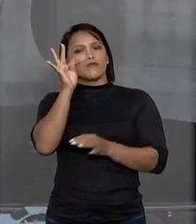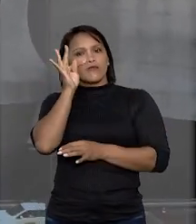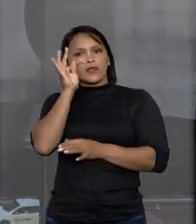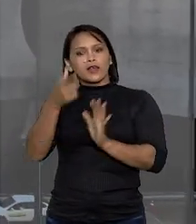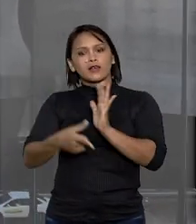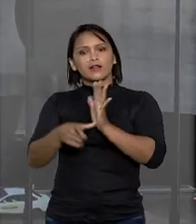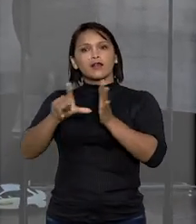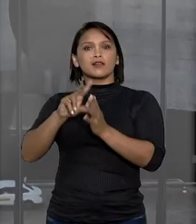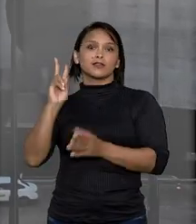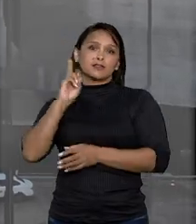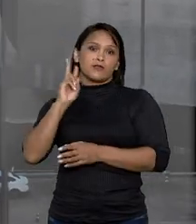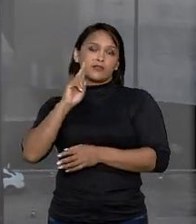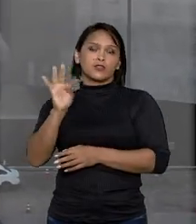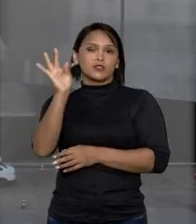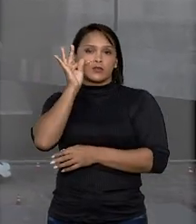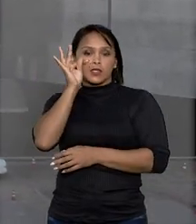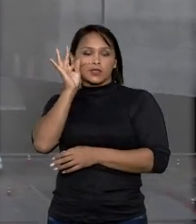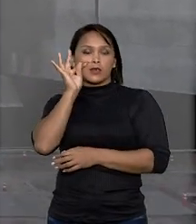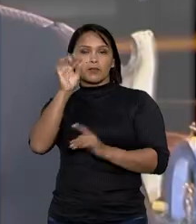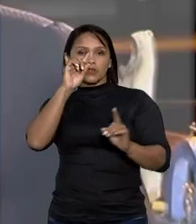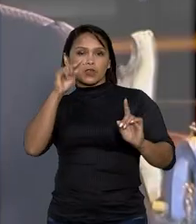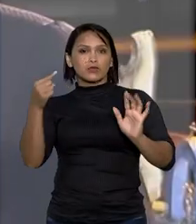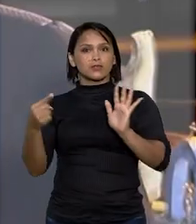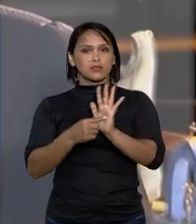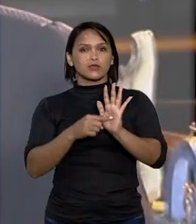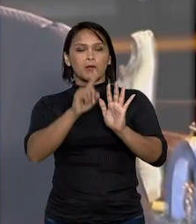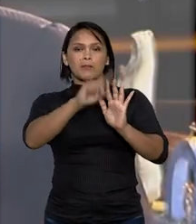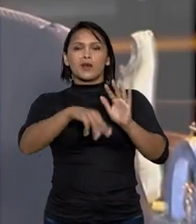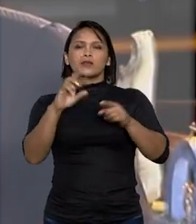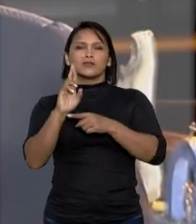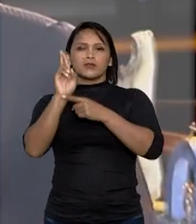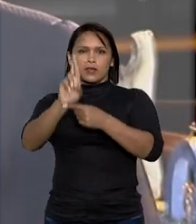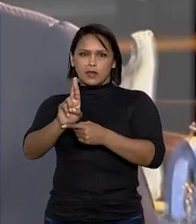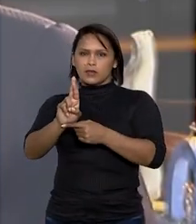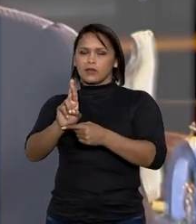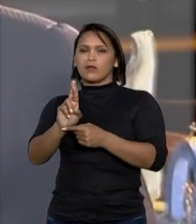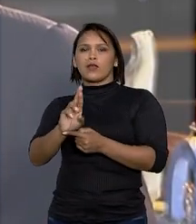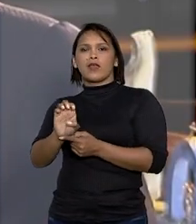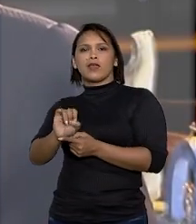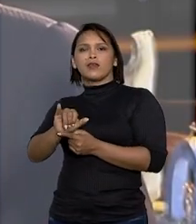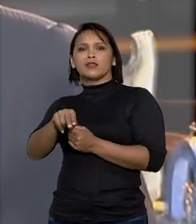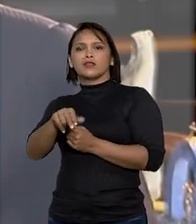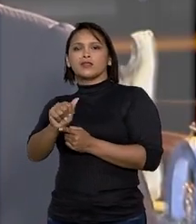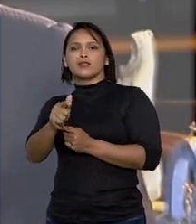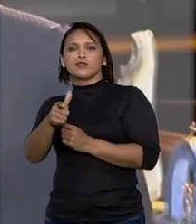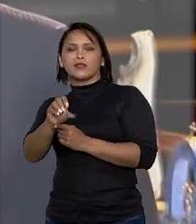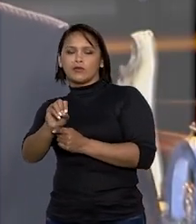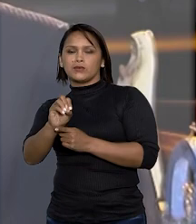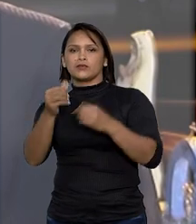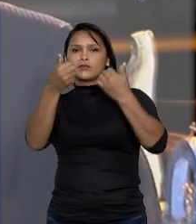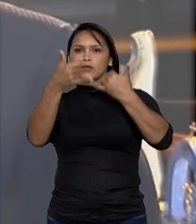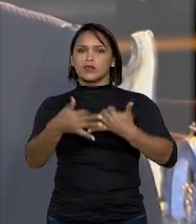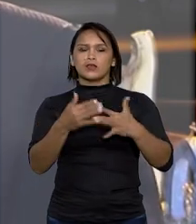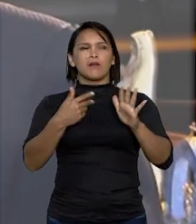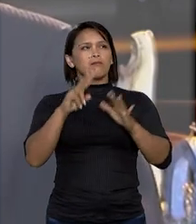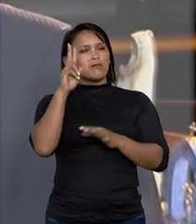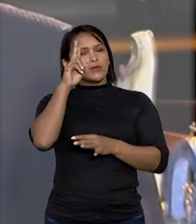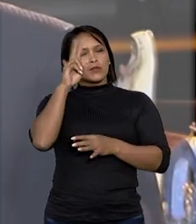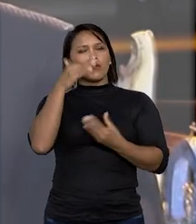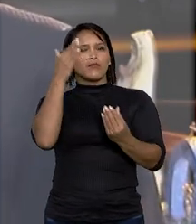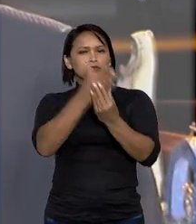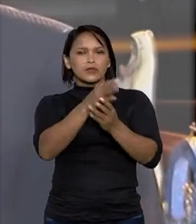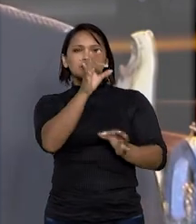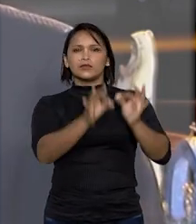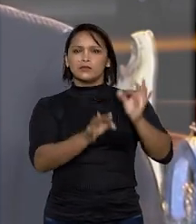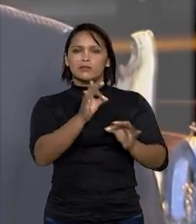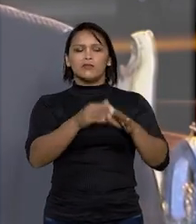antes da vítima e das testemunhas de acusação porém o relator Ministro Reynaldo Soares da Fonseca ressaltou precedentes